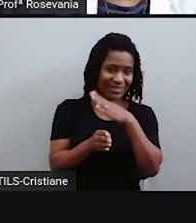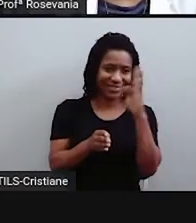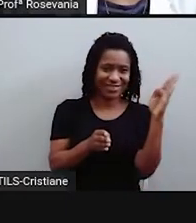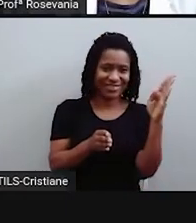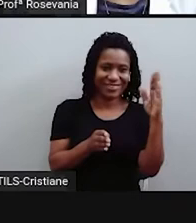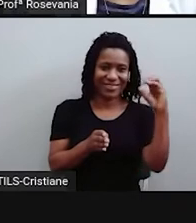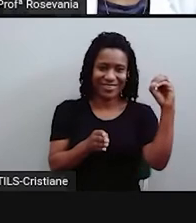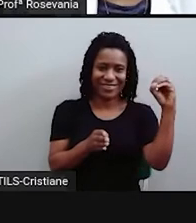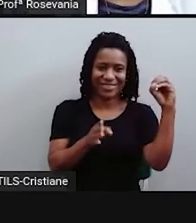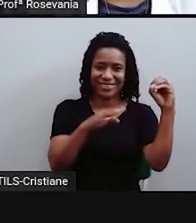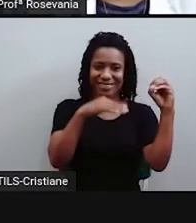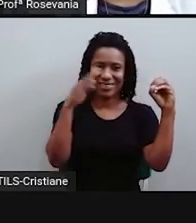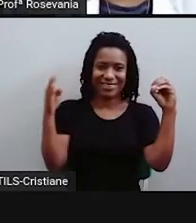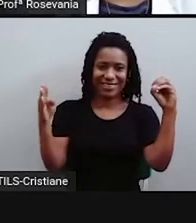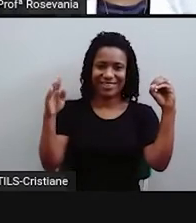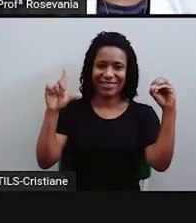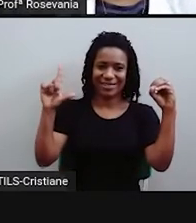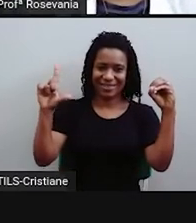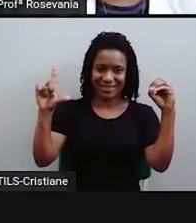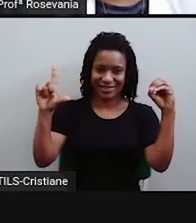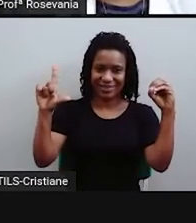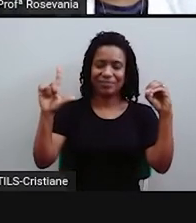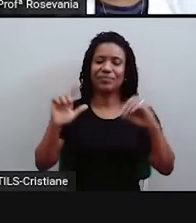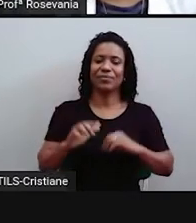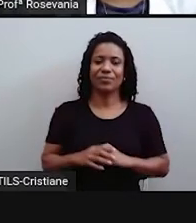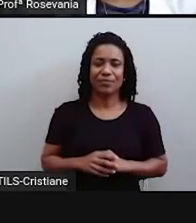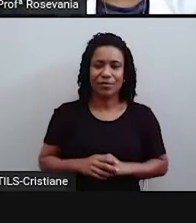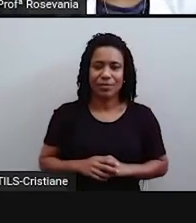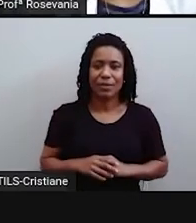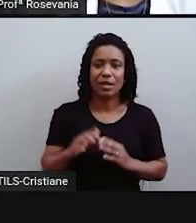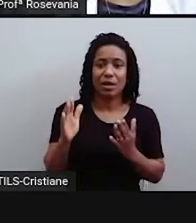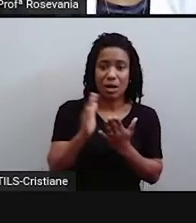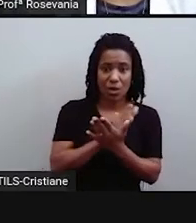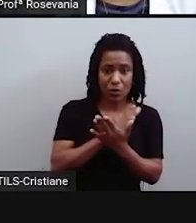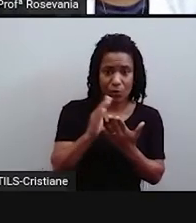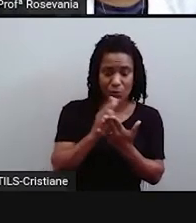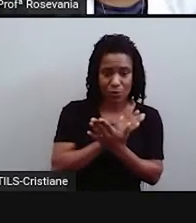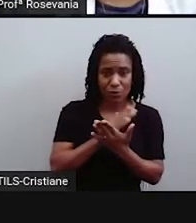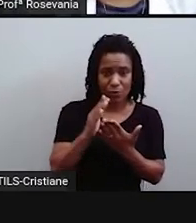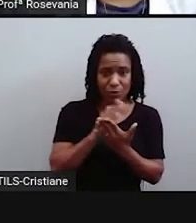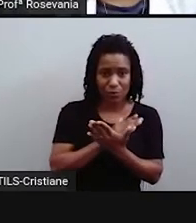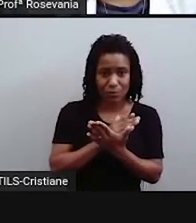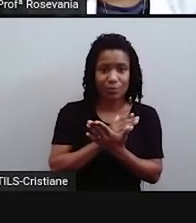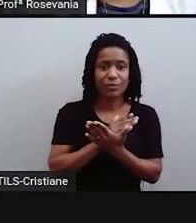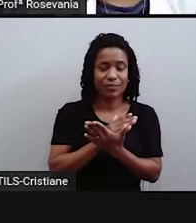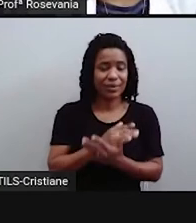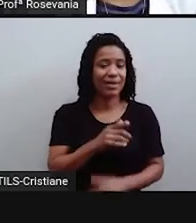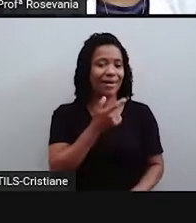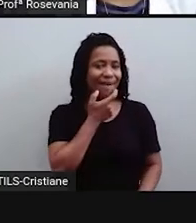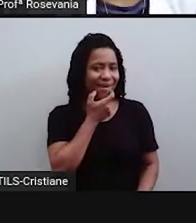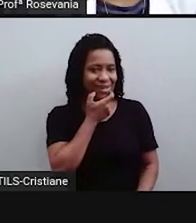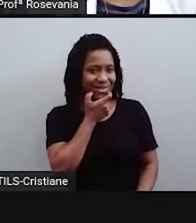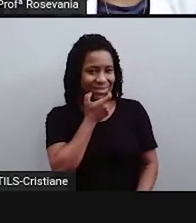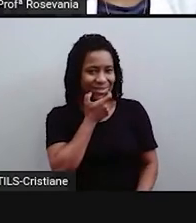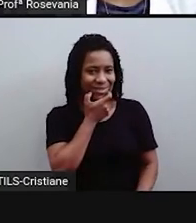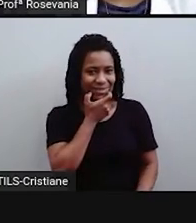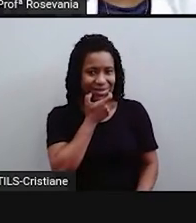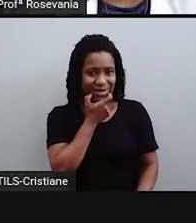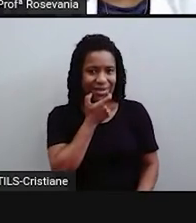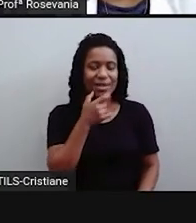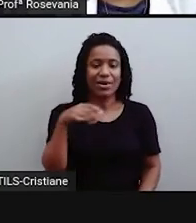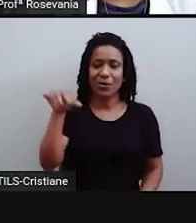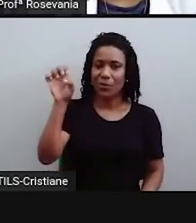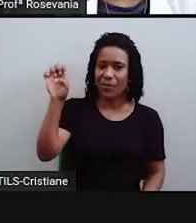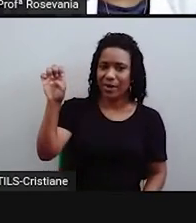oeste. Algumas rosas dos ventos que vocês vão encontrar, ele está escrito em inglês, e aqui vai vir a letra